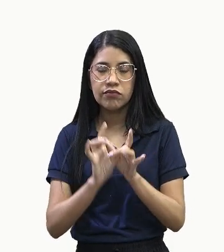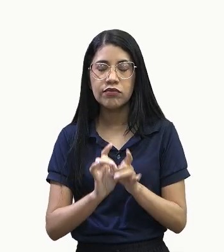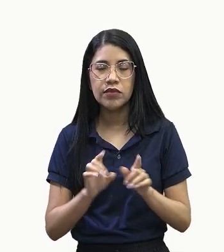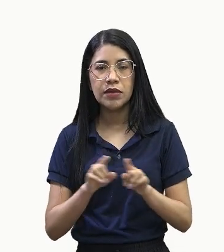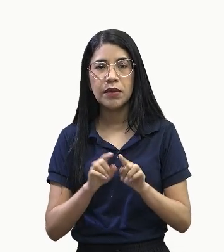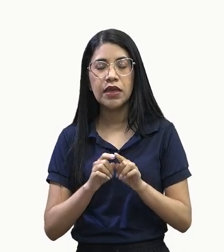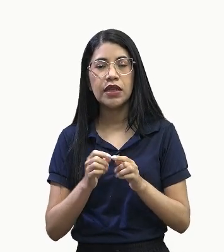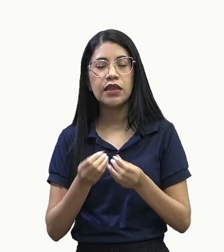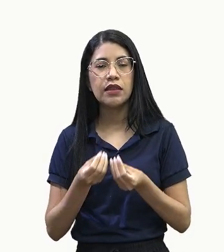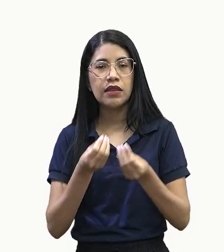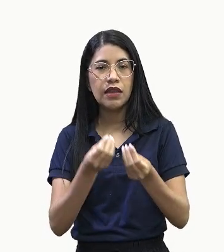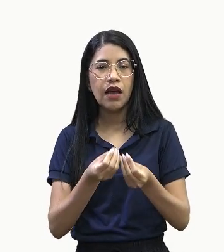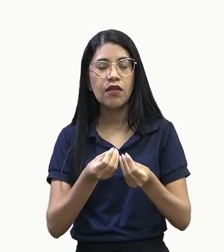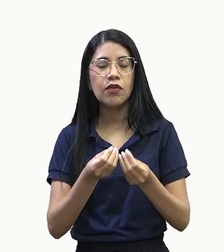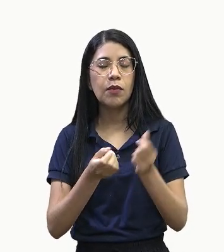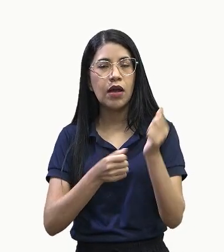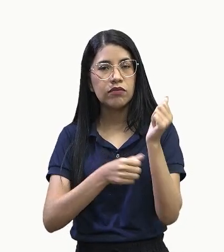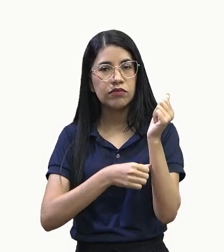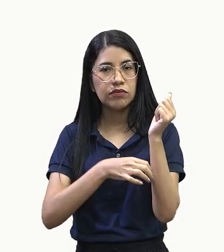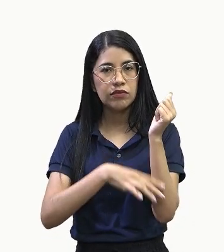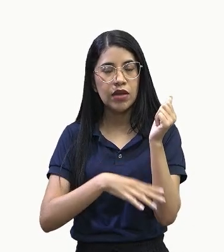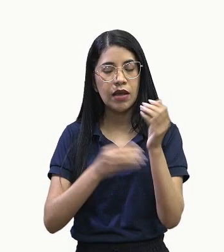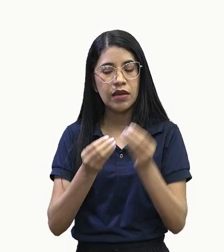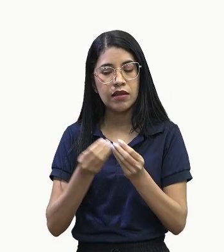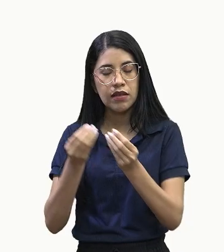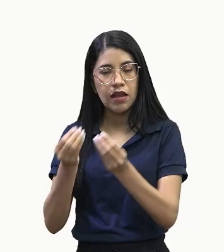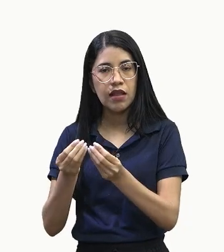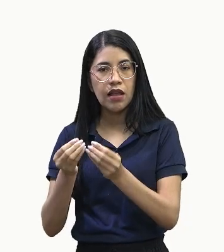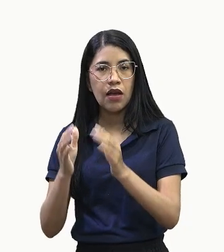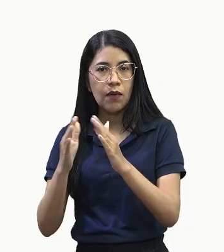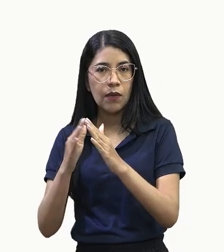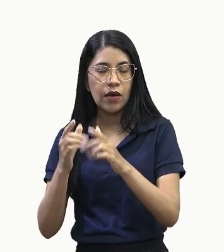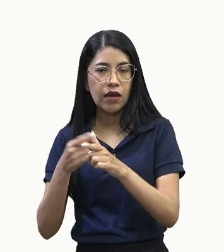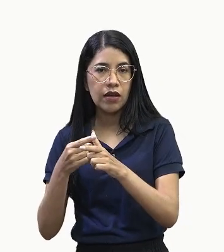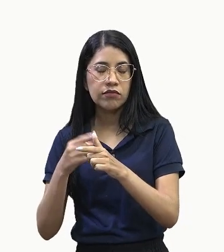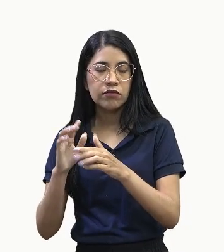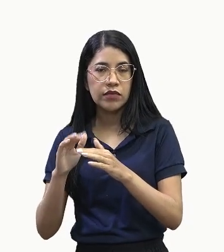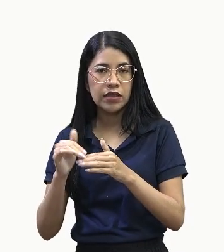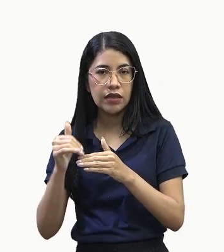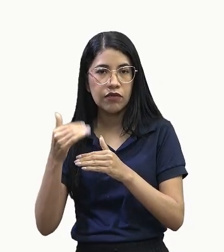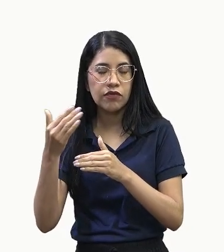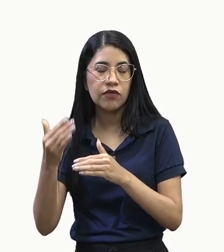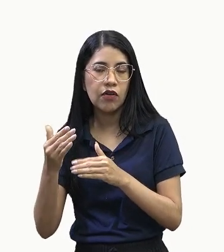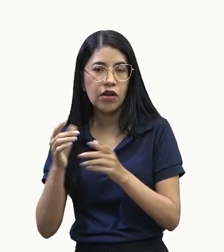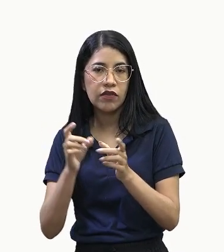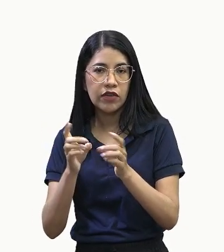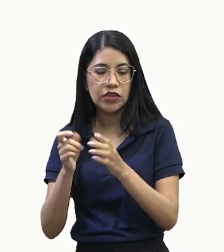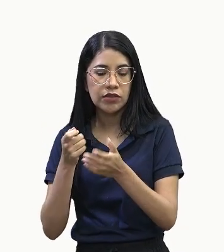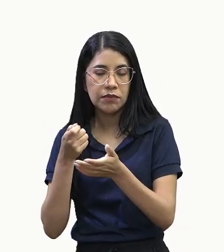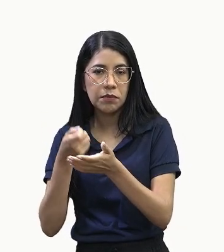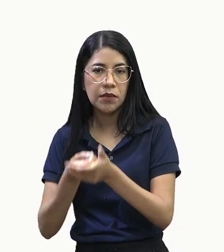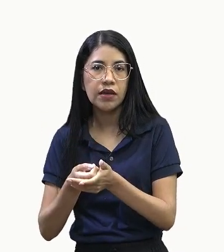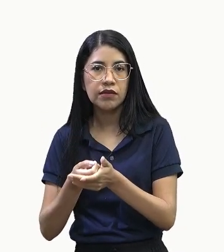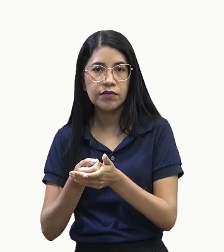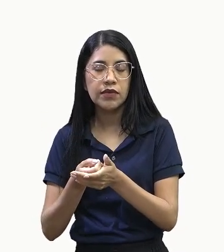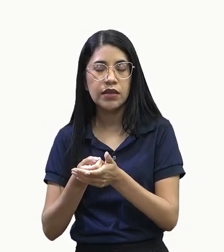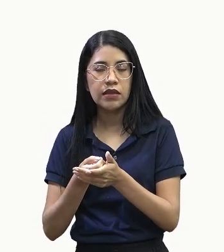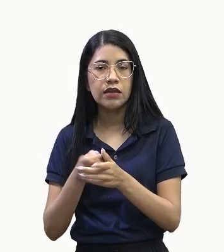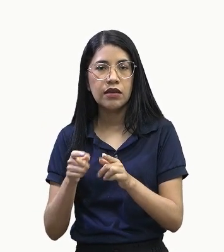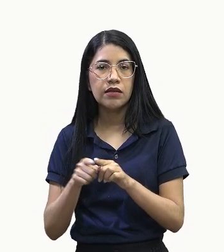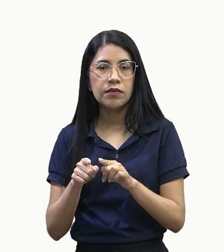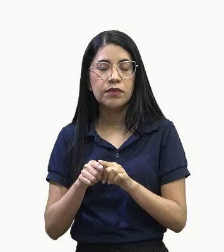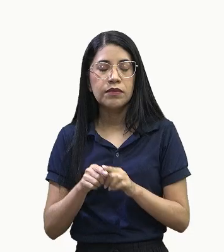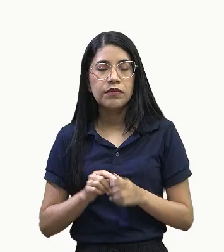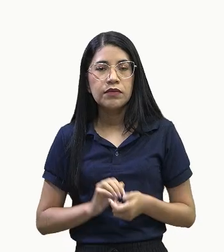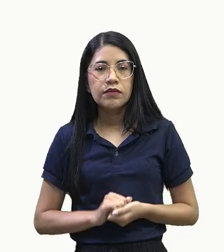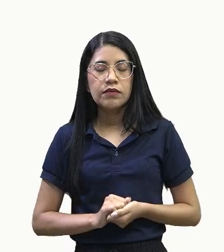forneciam basicamente a seringa, em troca, as casas aviadoras, o mercado externo ali, ele pagava, fazia pagamentos pelas casas